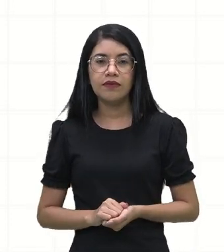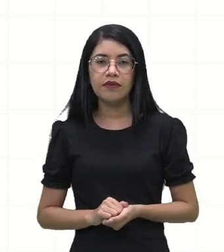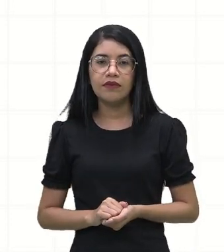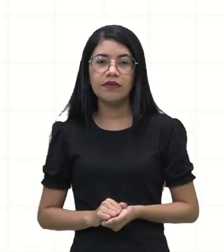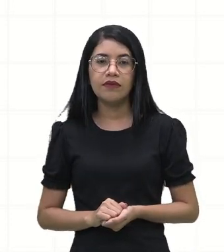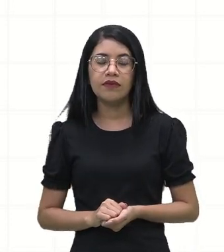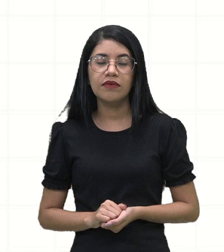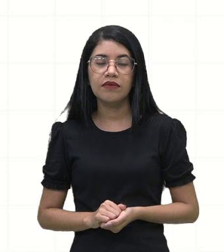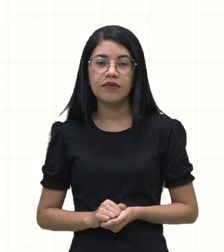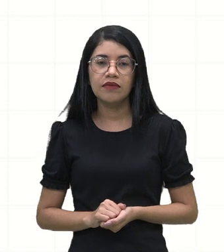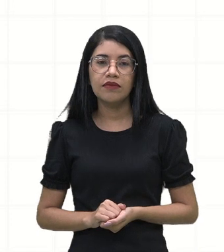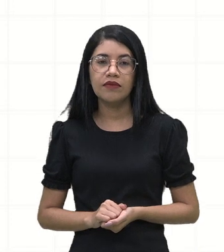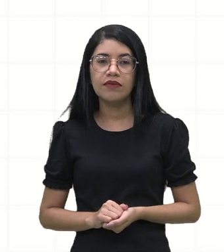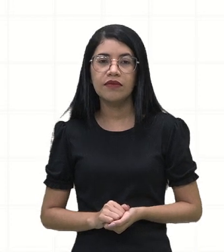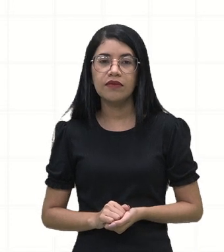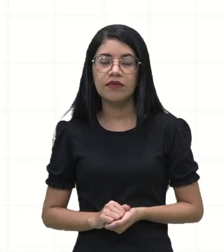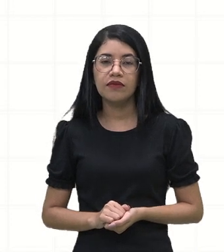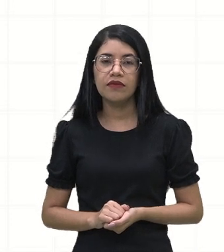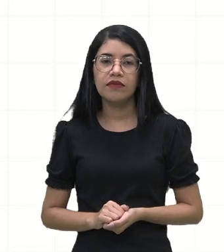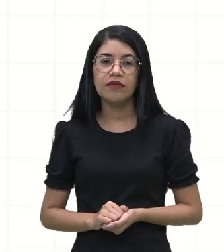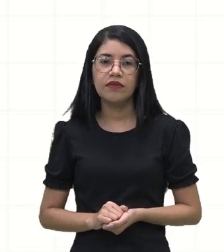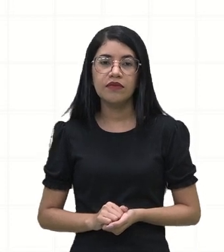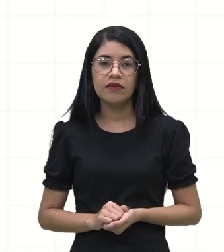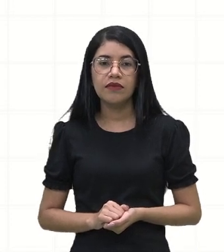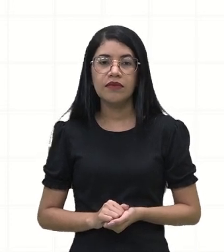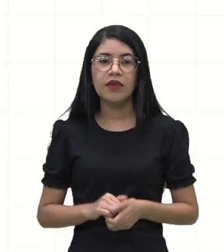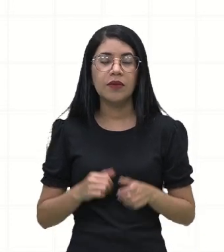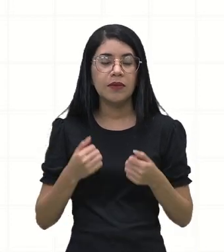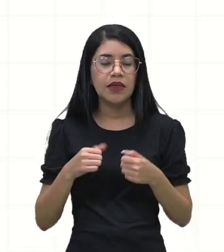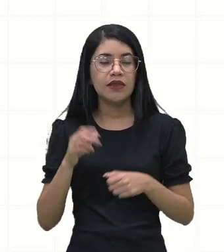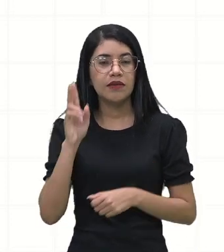Tá? E aí você não vai aí esquecer.